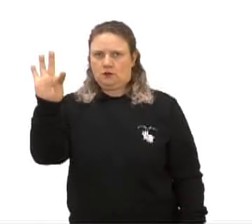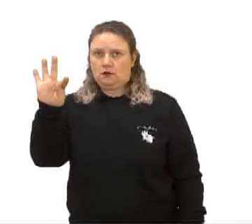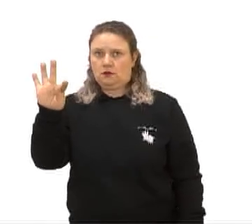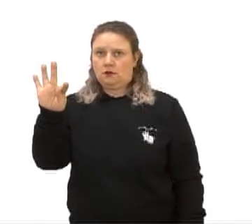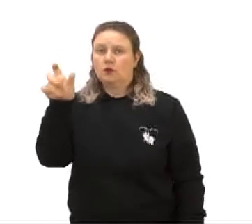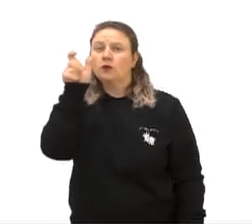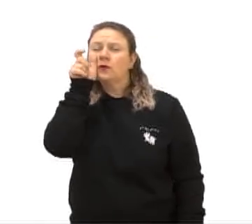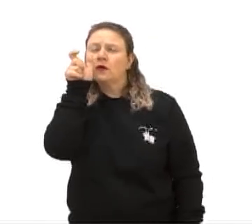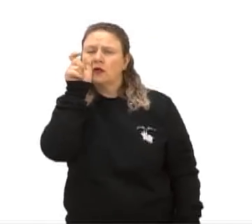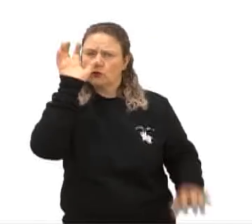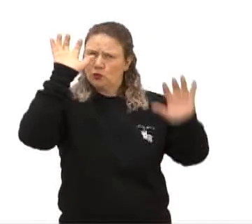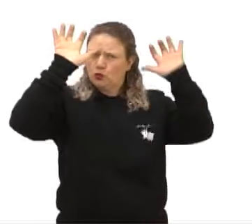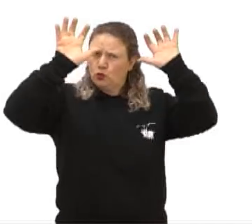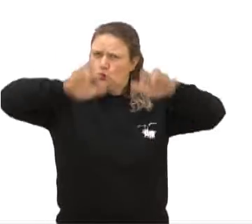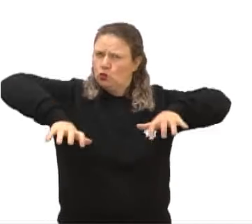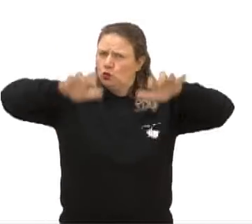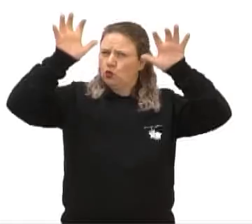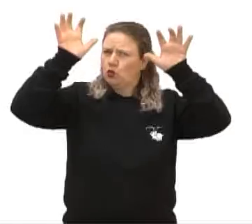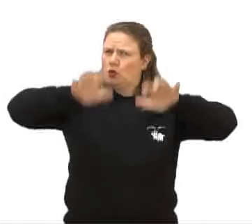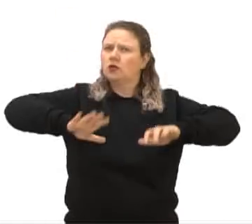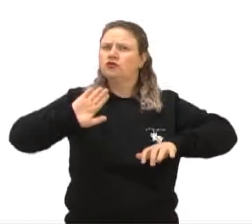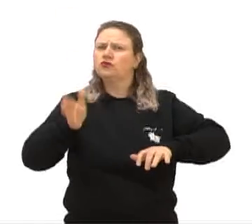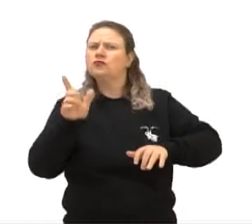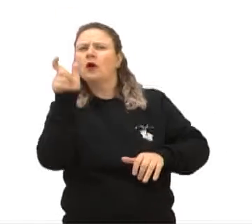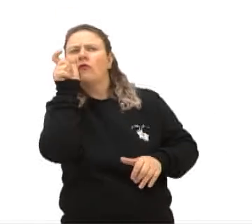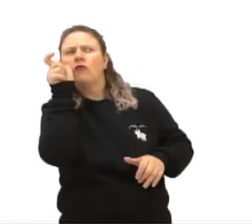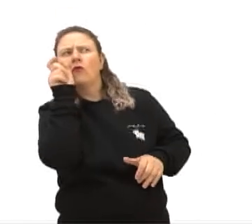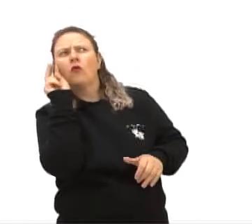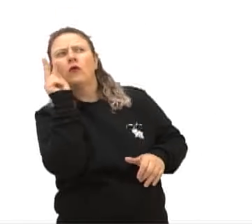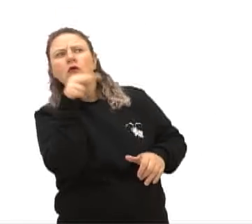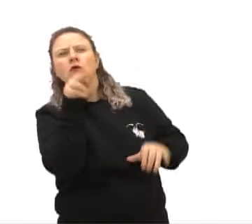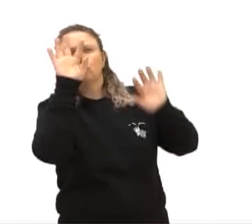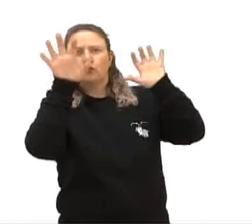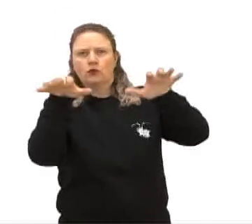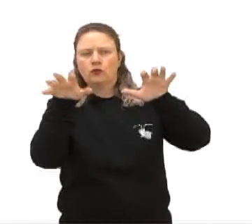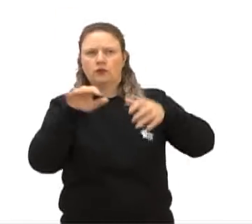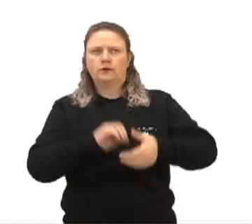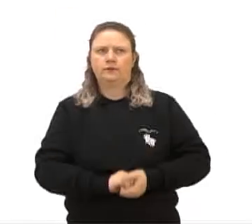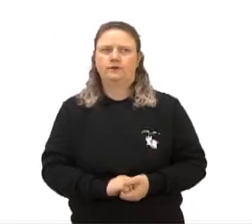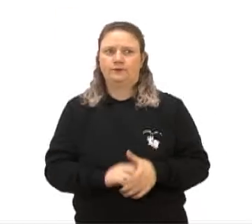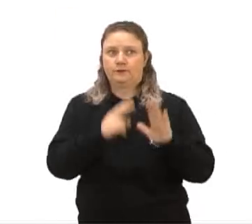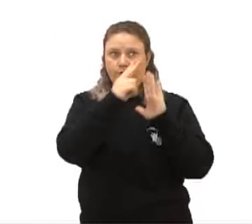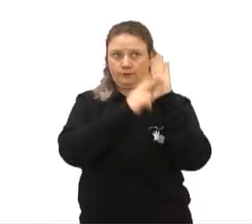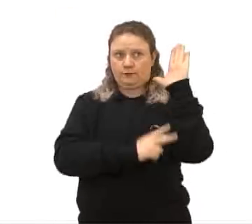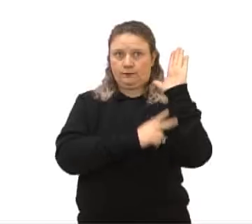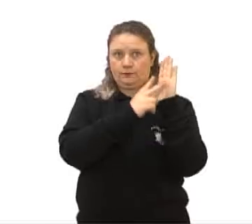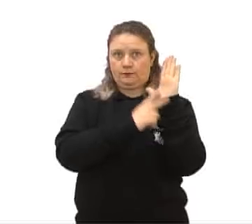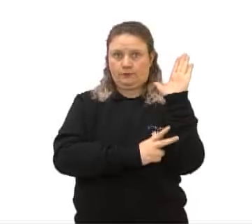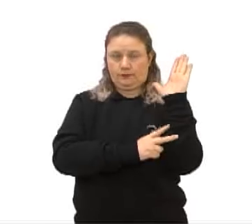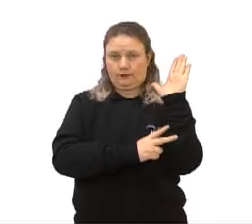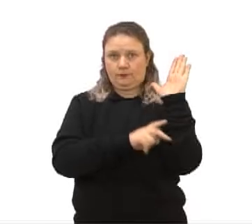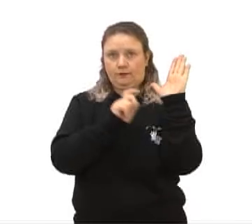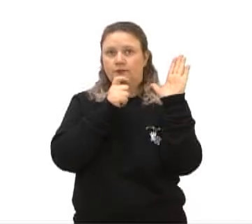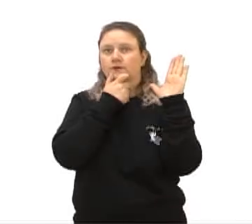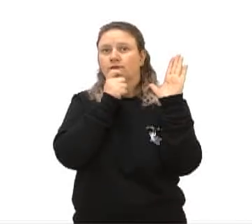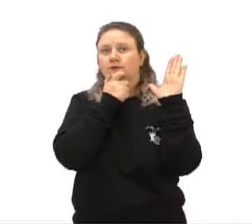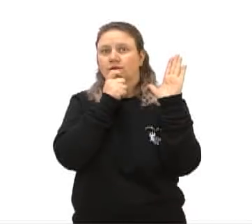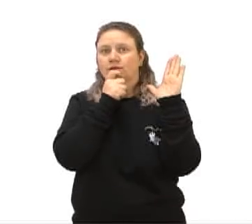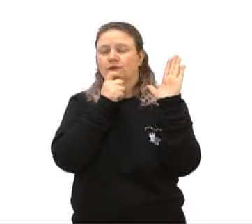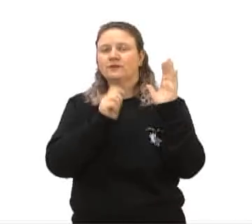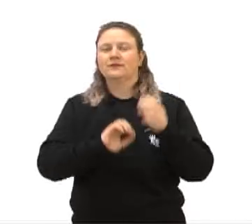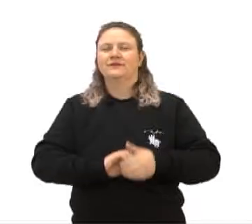espera aí que ele vai continuar ali na letra da música. Ele diz: I wanna know, have you ever seen the